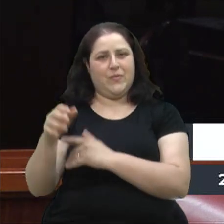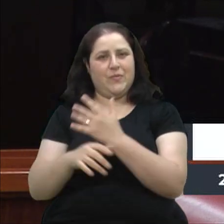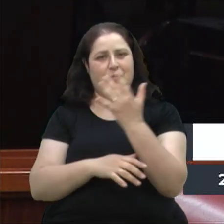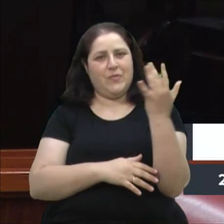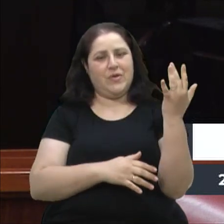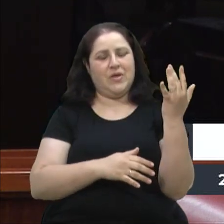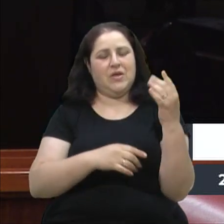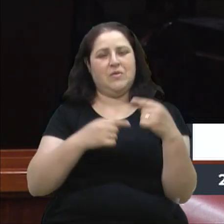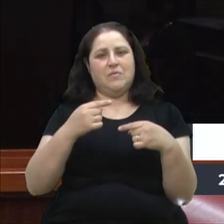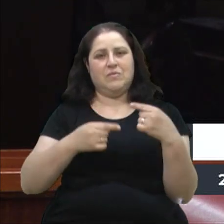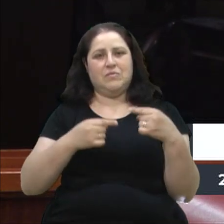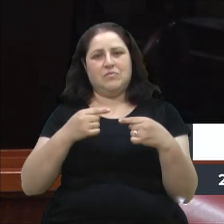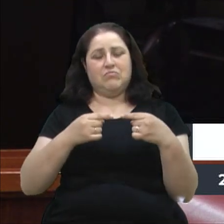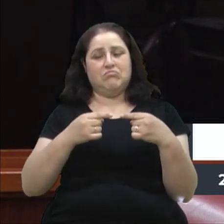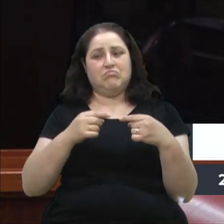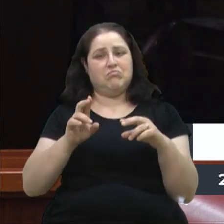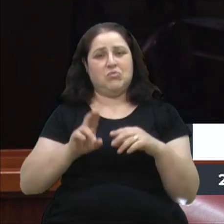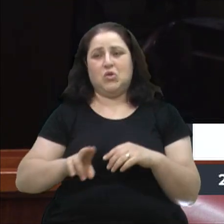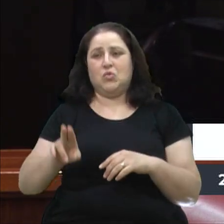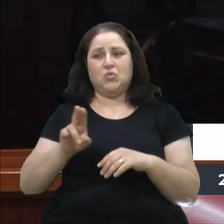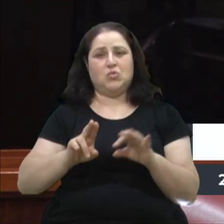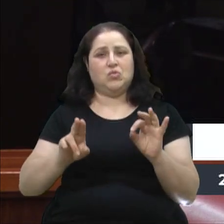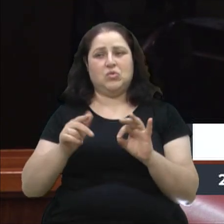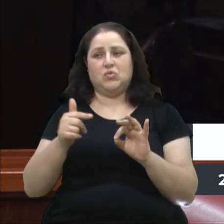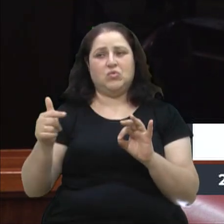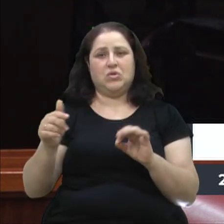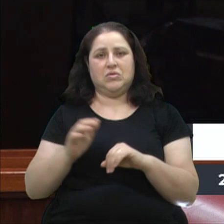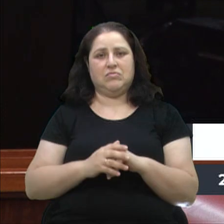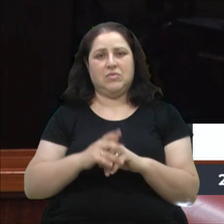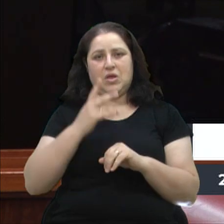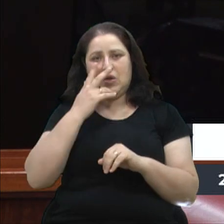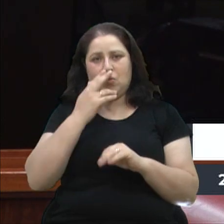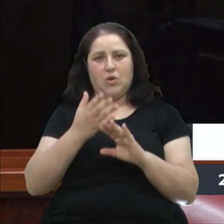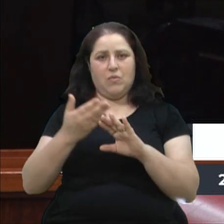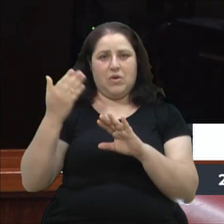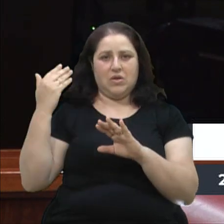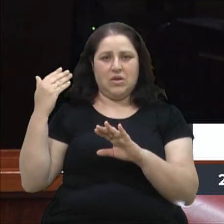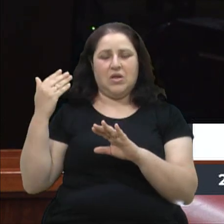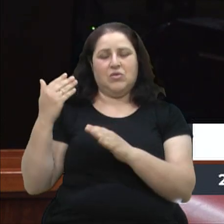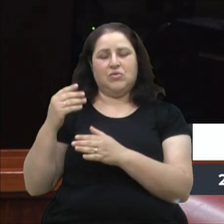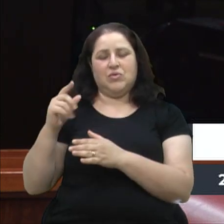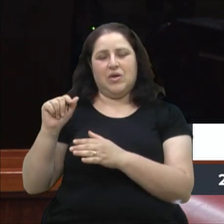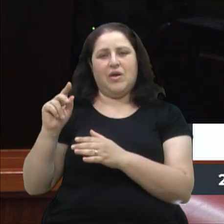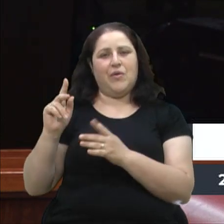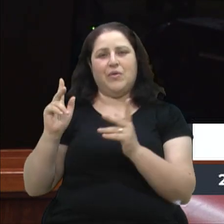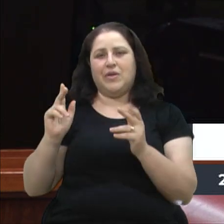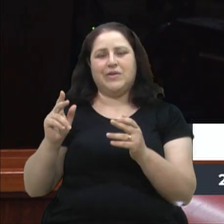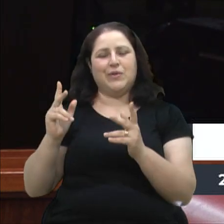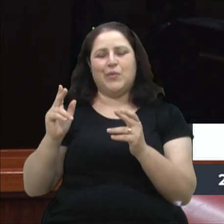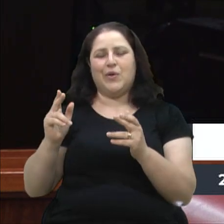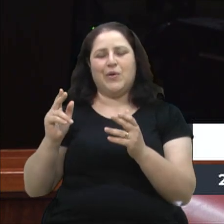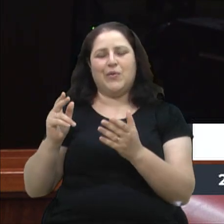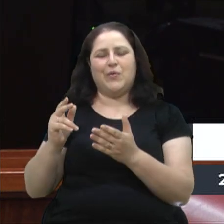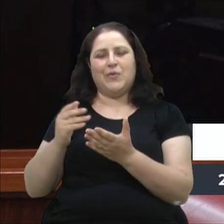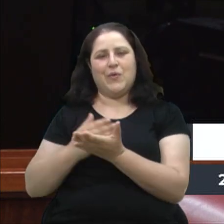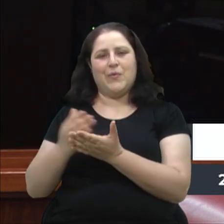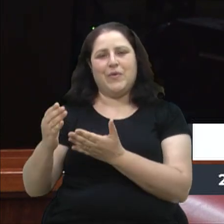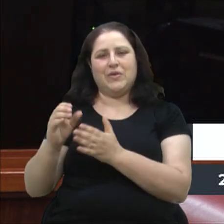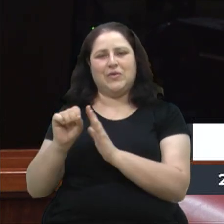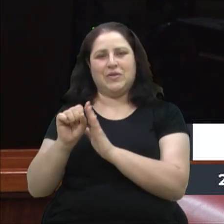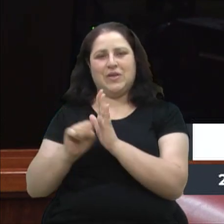em desuso, né? Assim como era lá no início do século XX, a